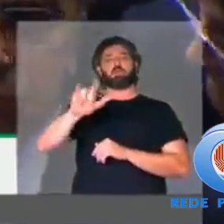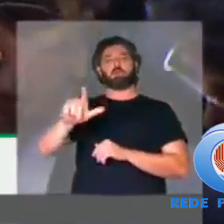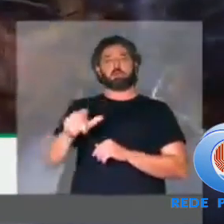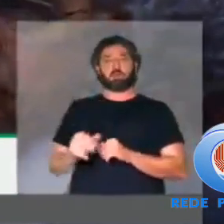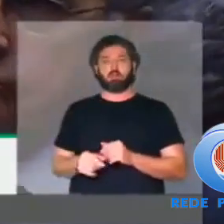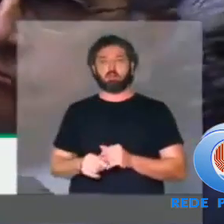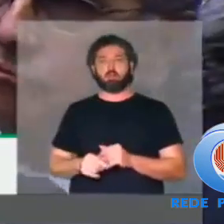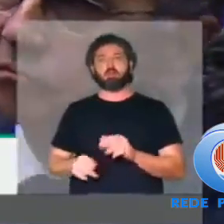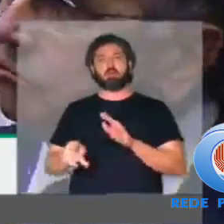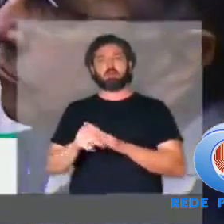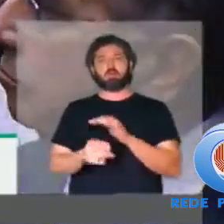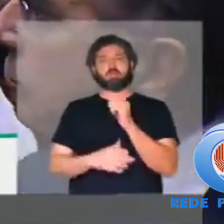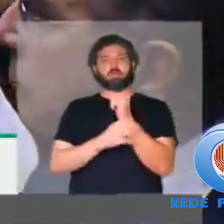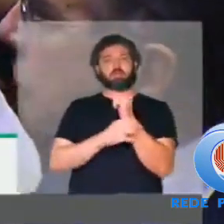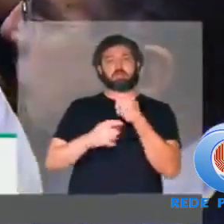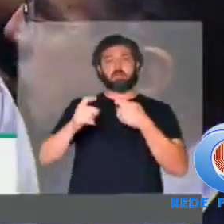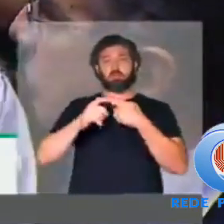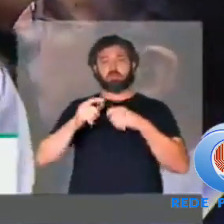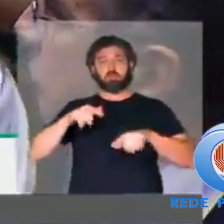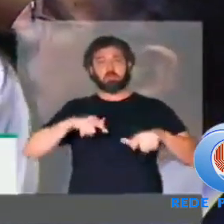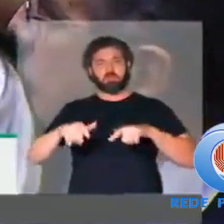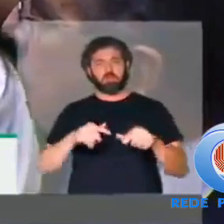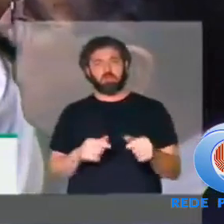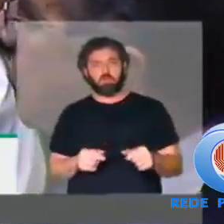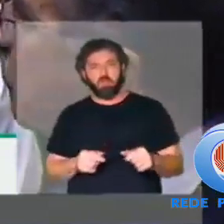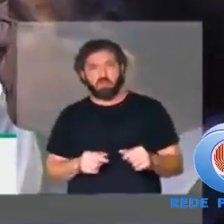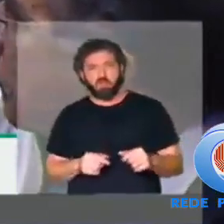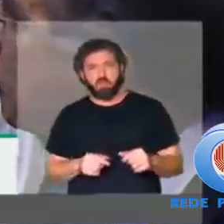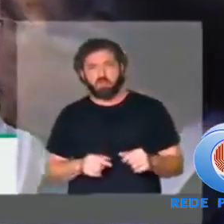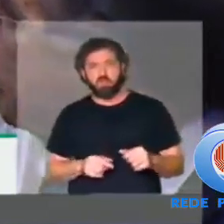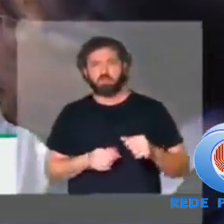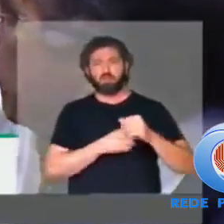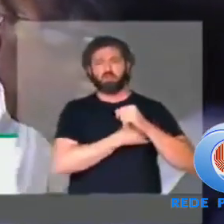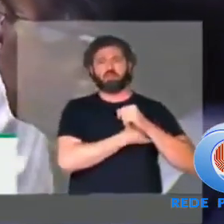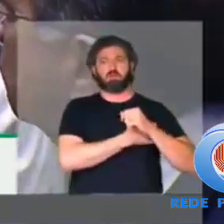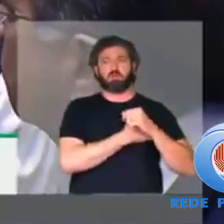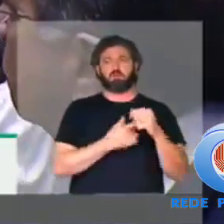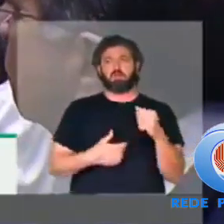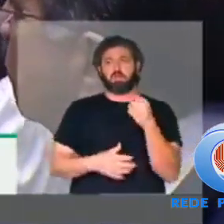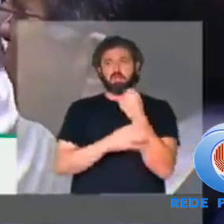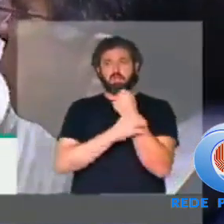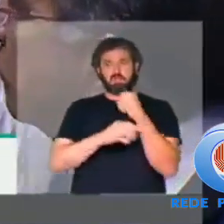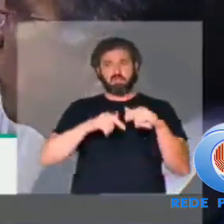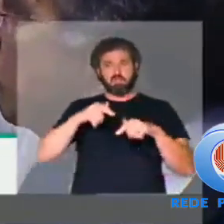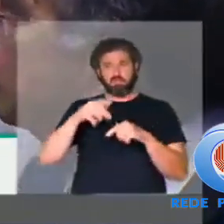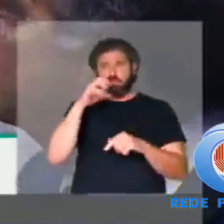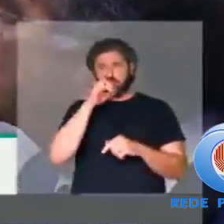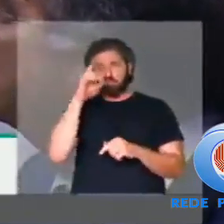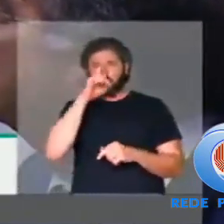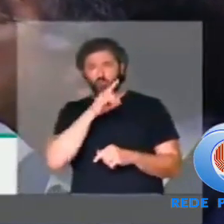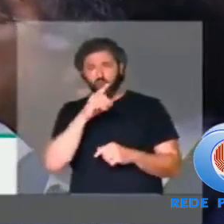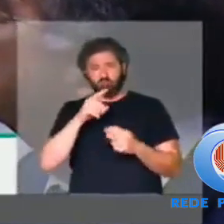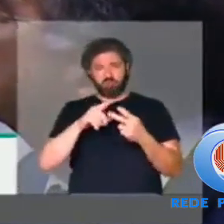em matéria de segurança e medicina do trabalho. A matéria, além de garantir trabalho no fim de semana,